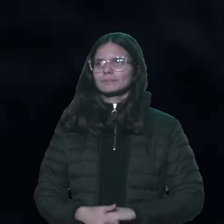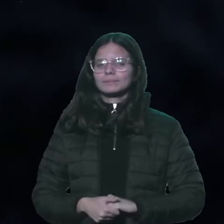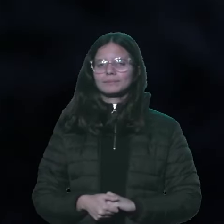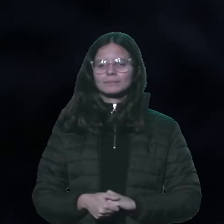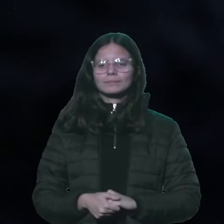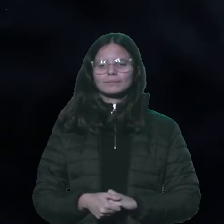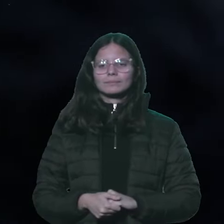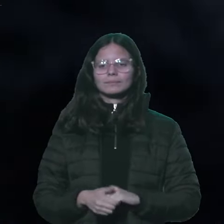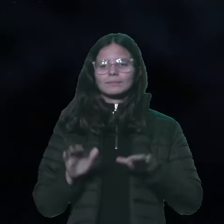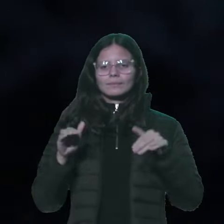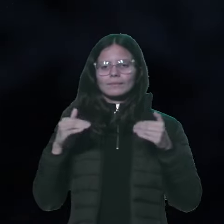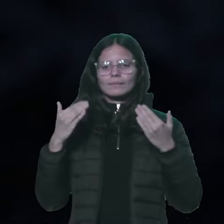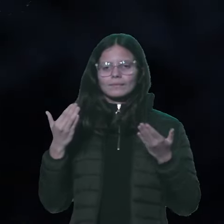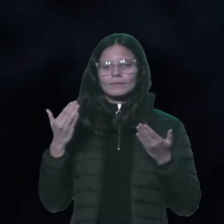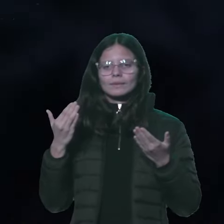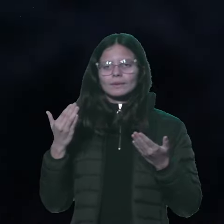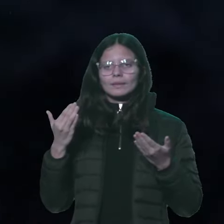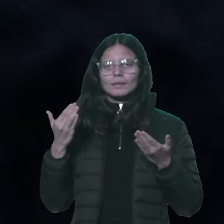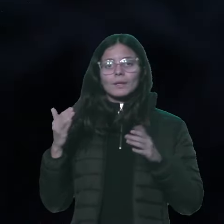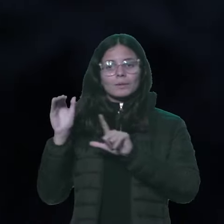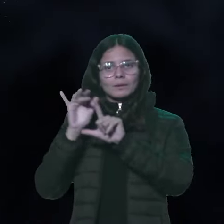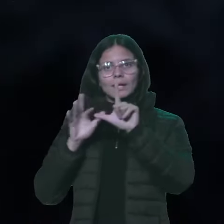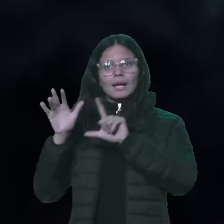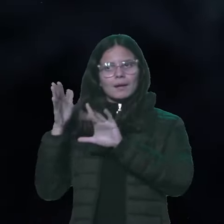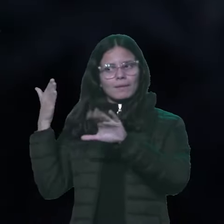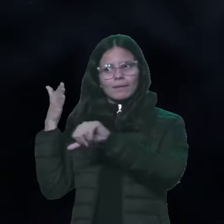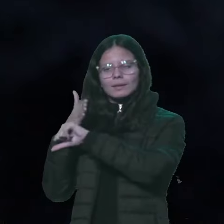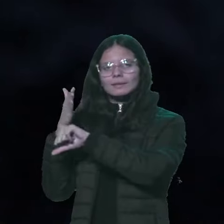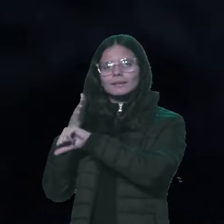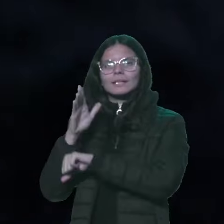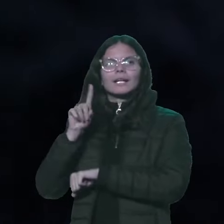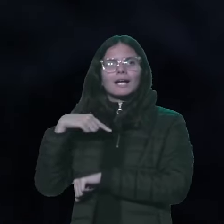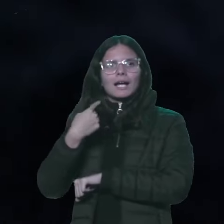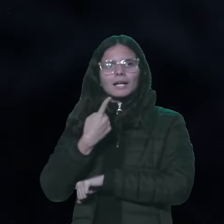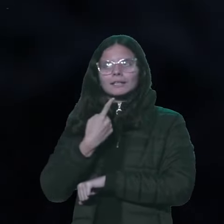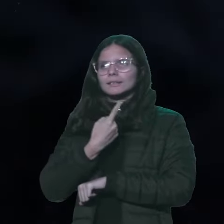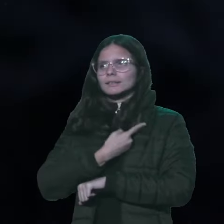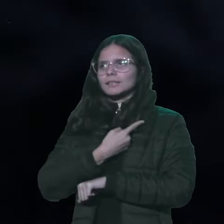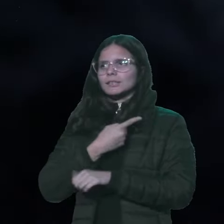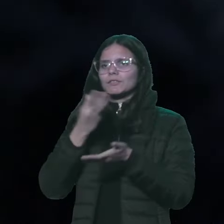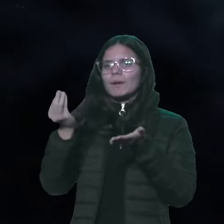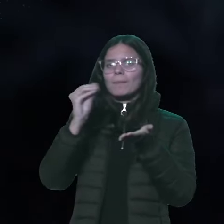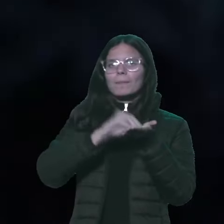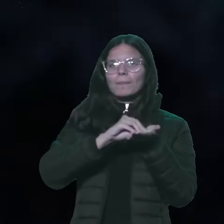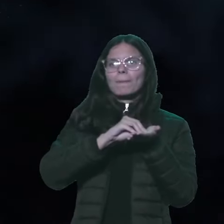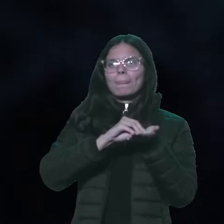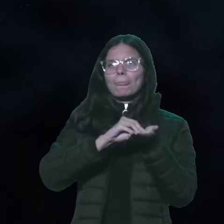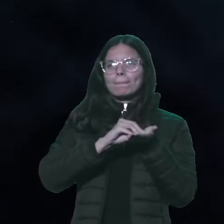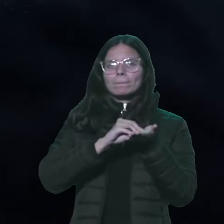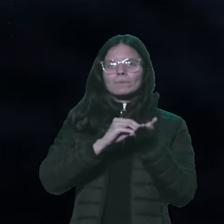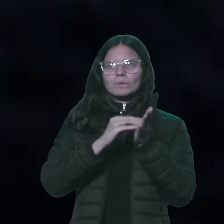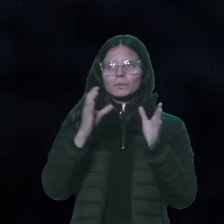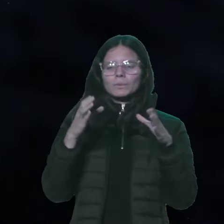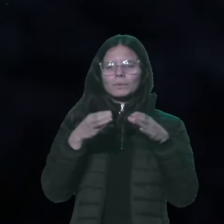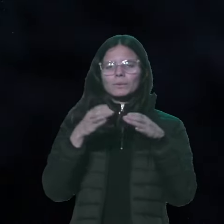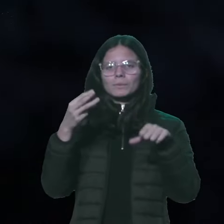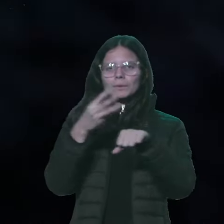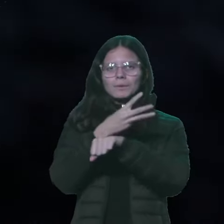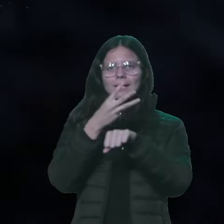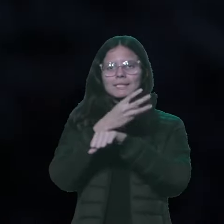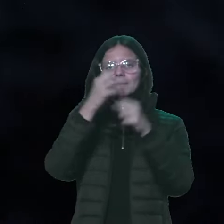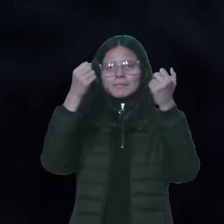Então ali, a gente vai pegar teu nome, teu telefone, e a gente vai te pôr num grupo do Atos, e vai te explicar como andar com Jesus.